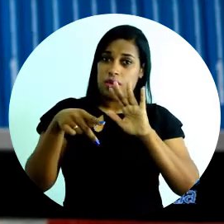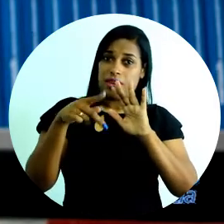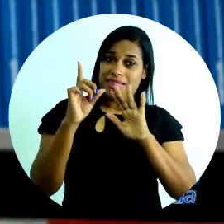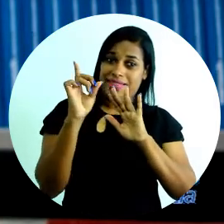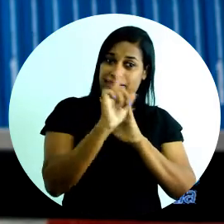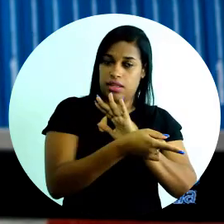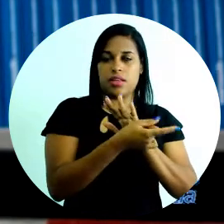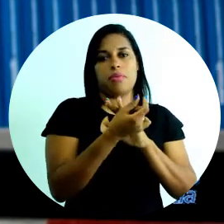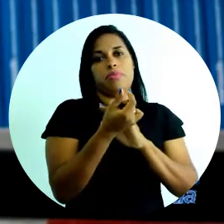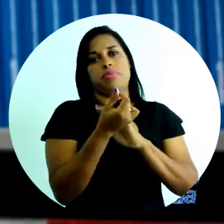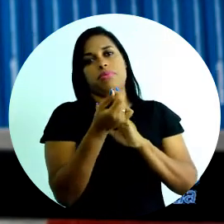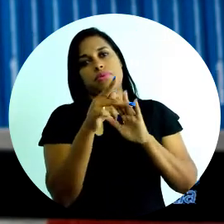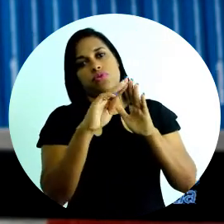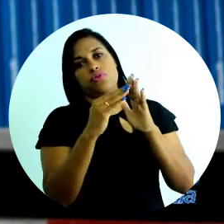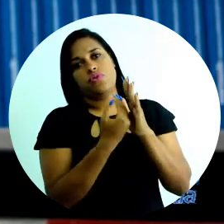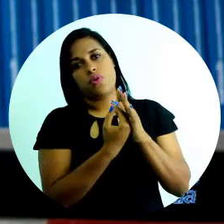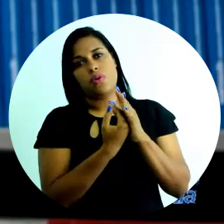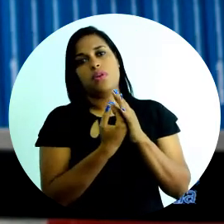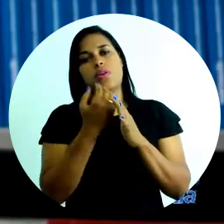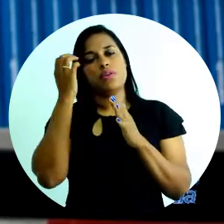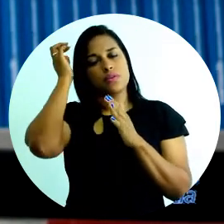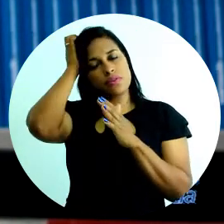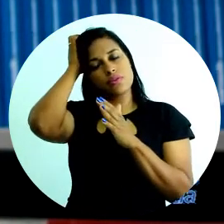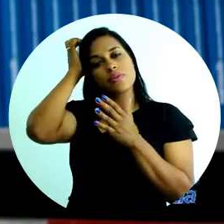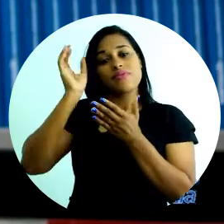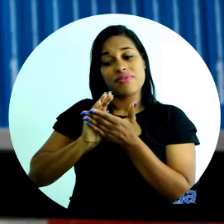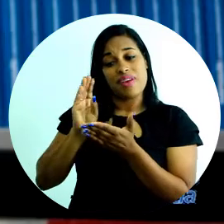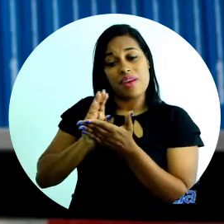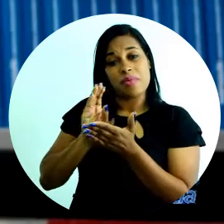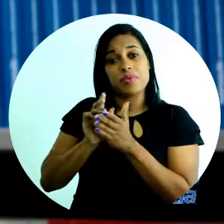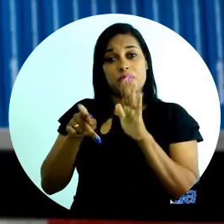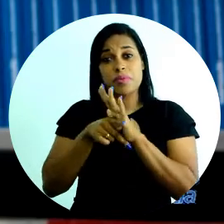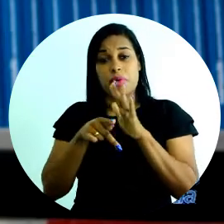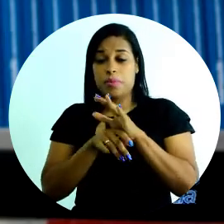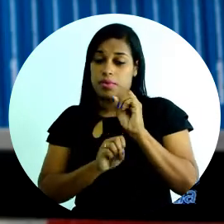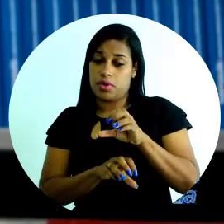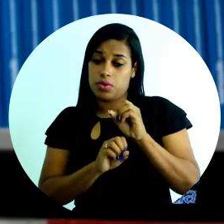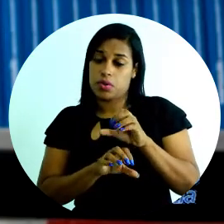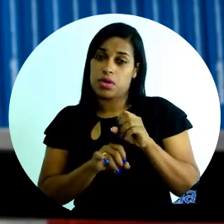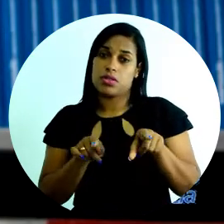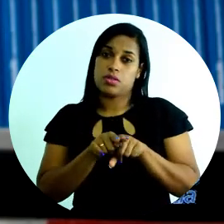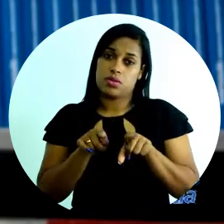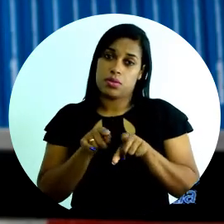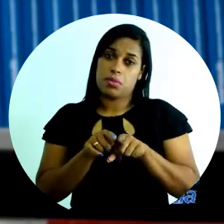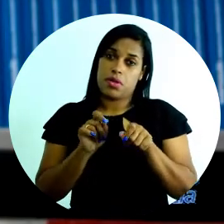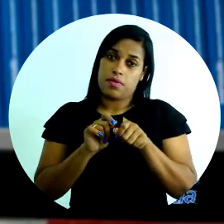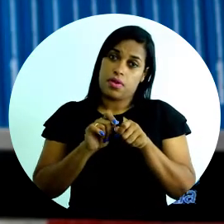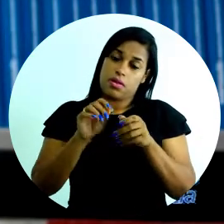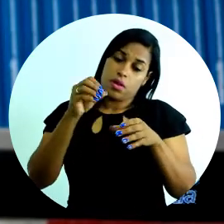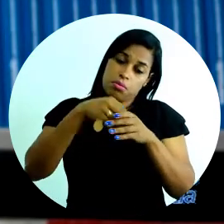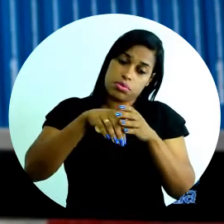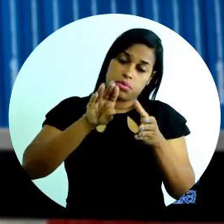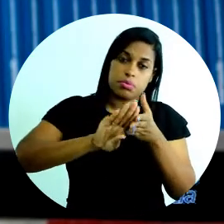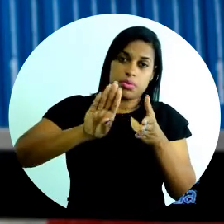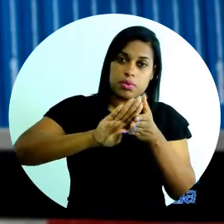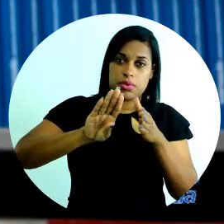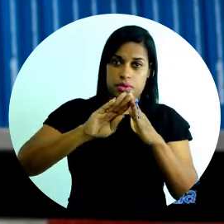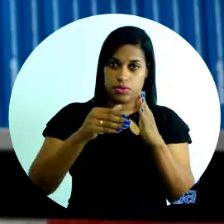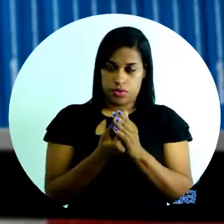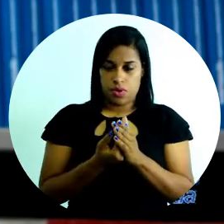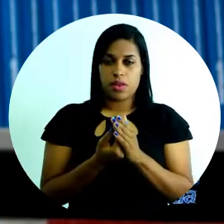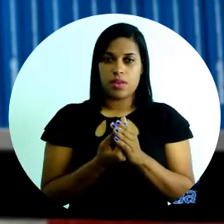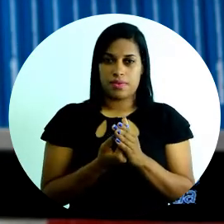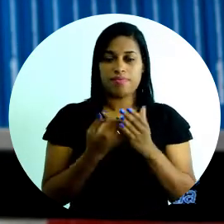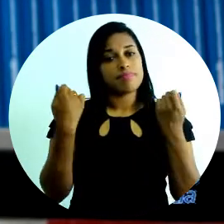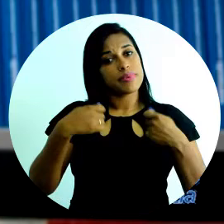governo federal, do FNDE, né, com verbas oriundas do Salário Educação, que faz o depósito de recursos